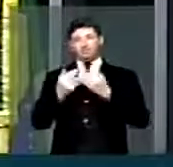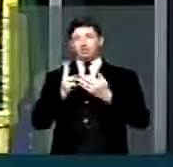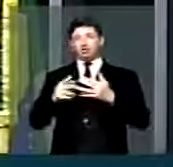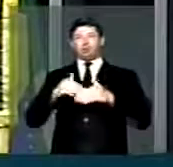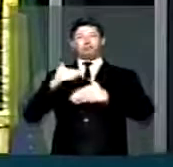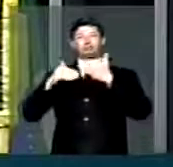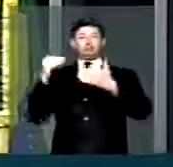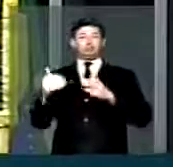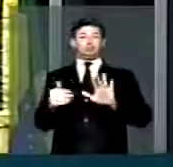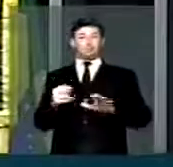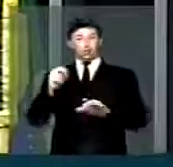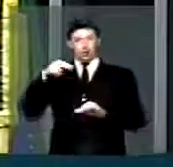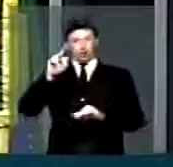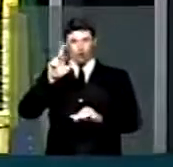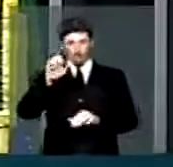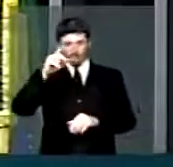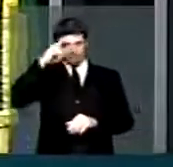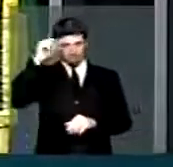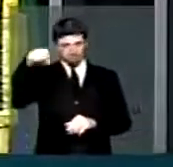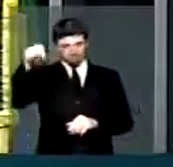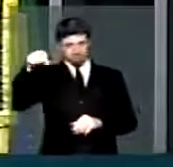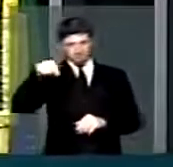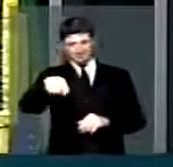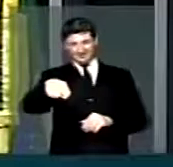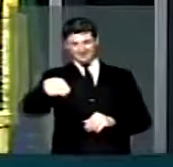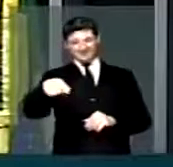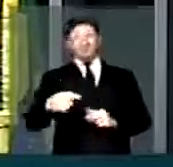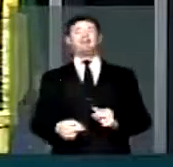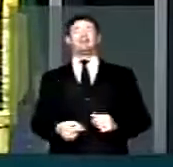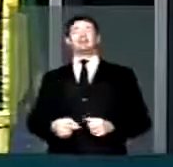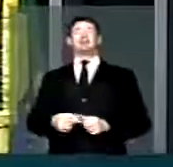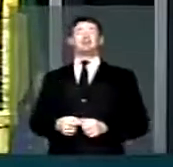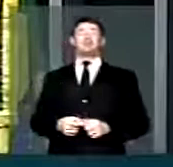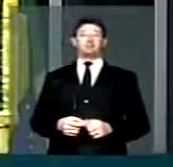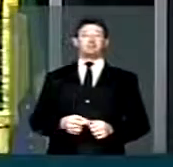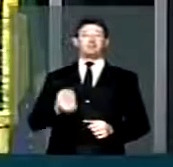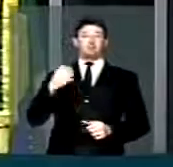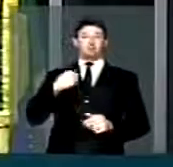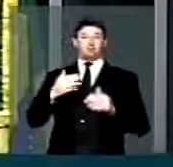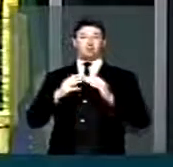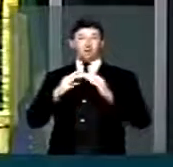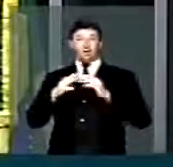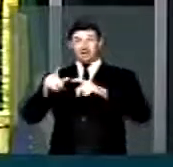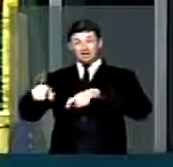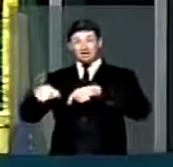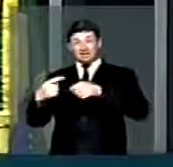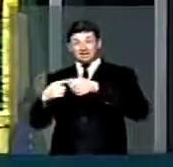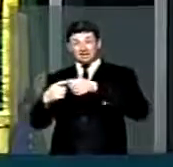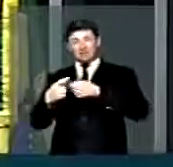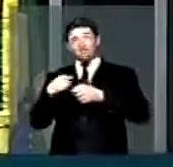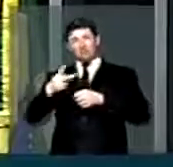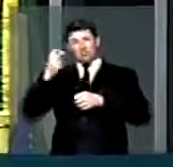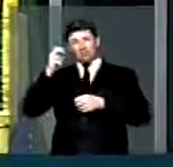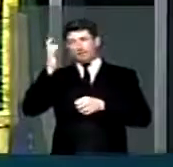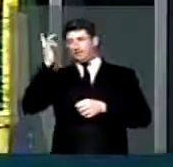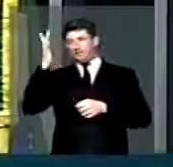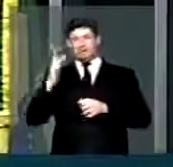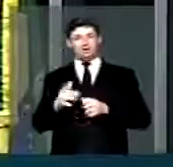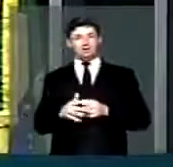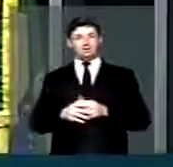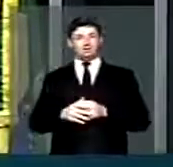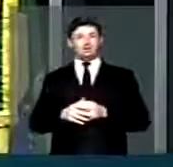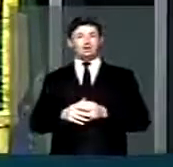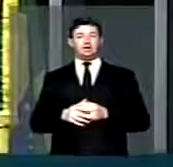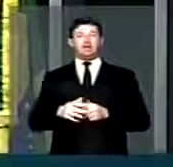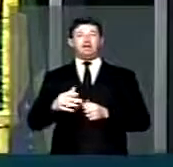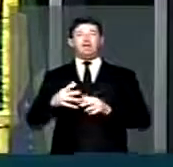Onofre assentindo aqui com a cabeça. Eu, que venho de uma cidadezinha muito pequena, eu percebia isso. A família começa a melhorar